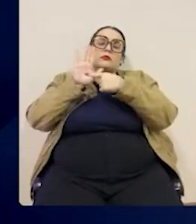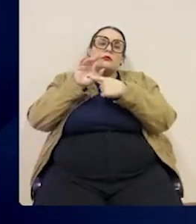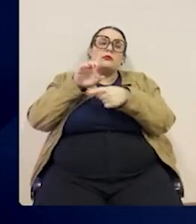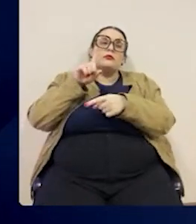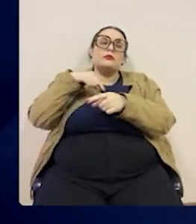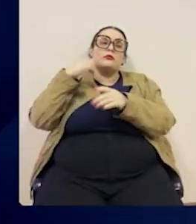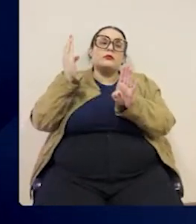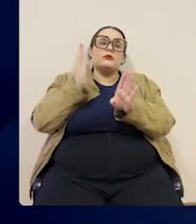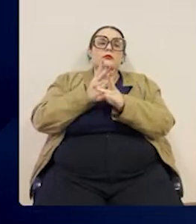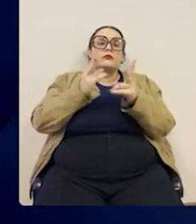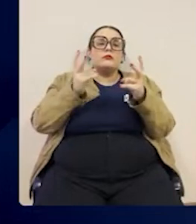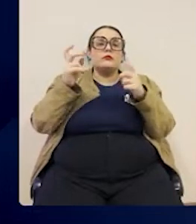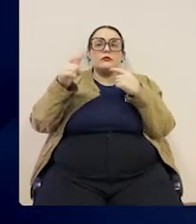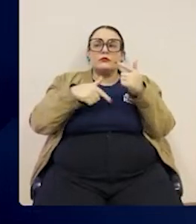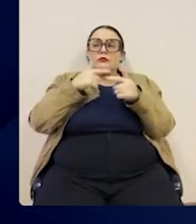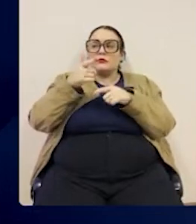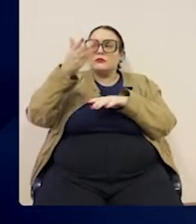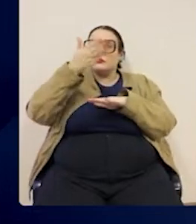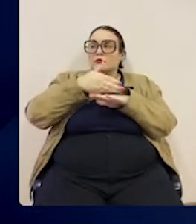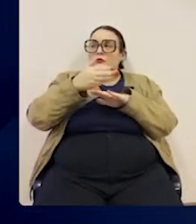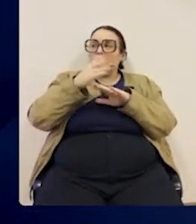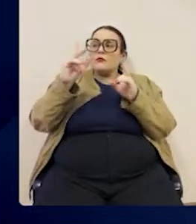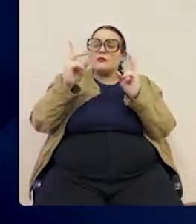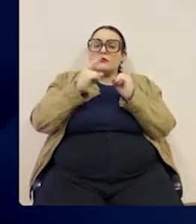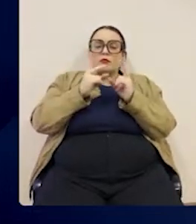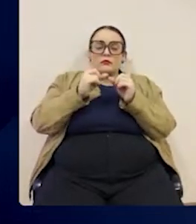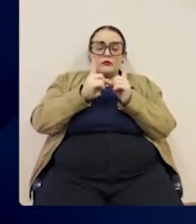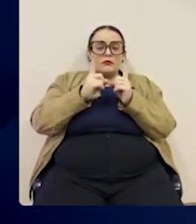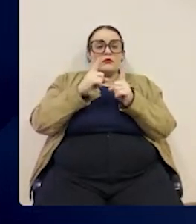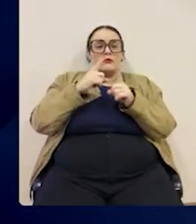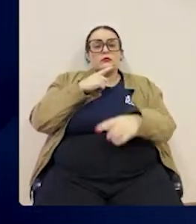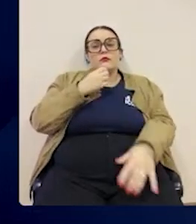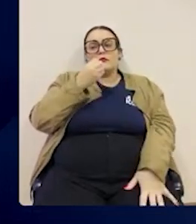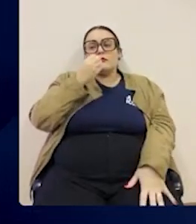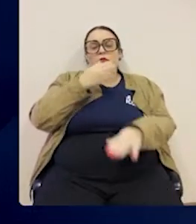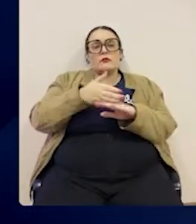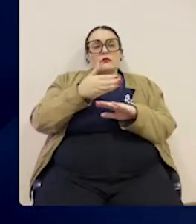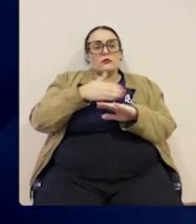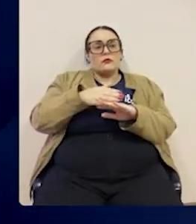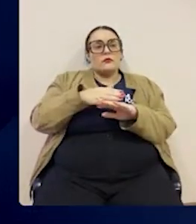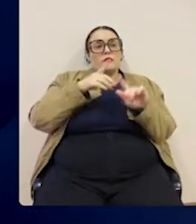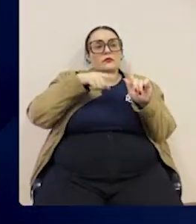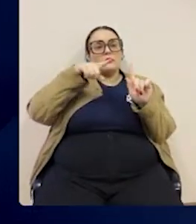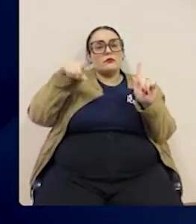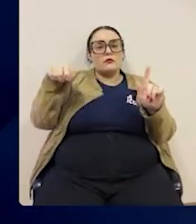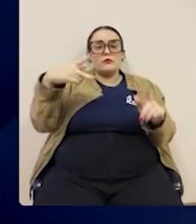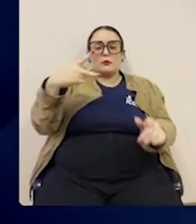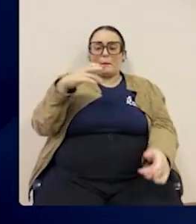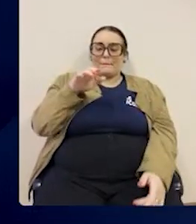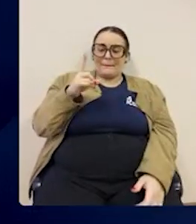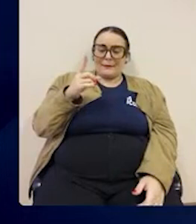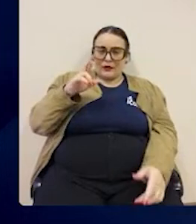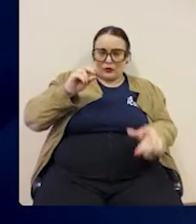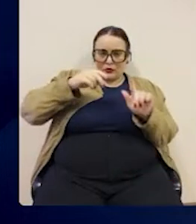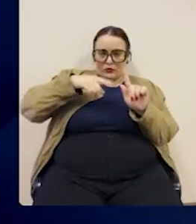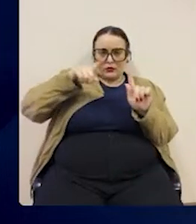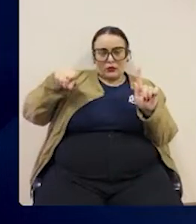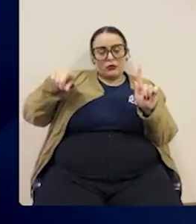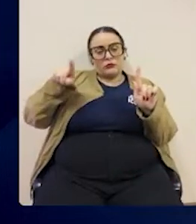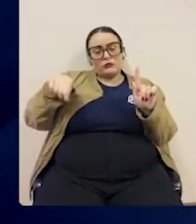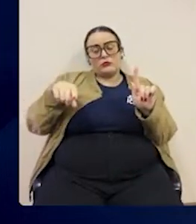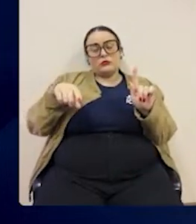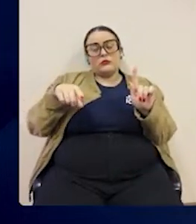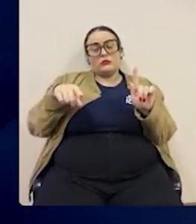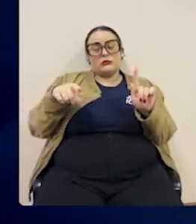ensaio clínico, que ele foi conduzido com uma boa qualidade metodológica, a nota na escala Pedro dele é 6, né? De 6 a 8 são trabalhos com